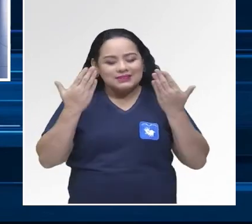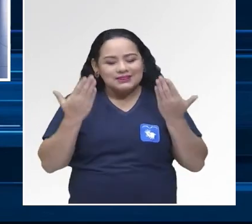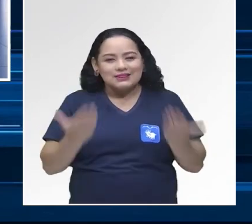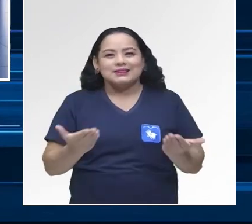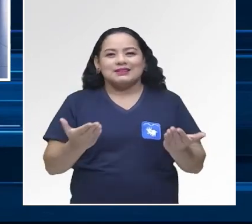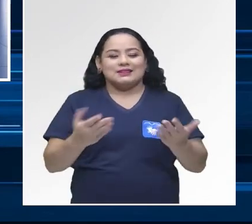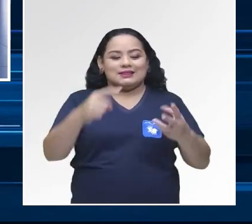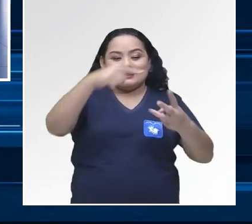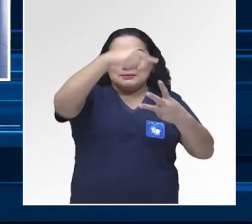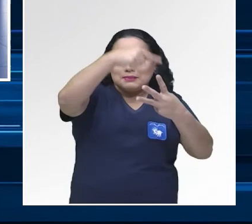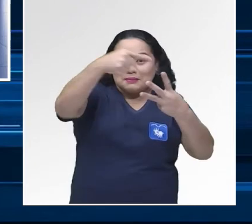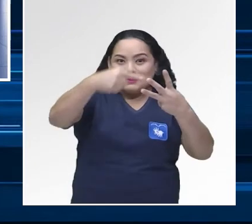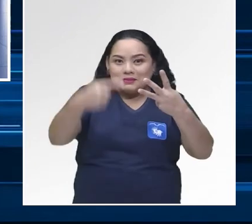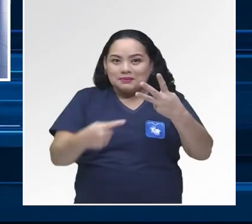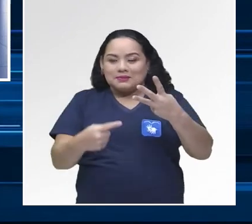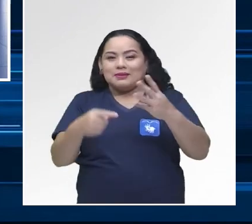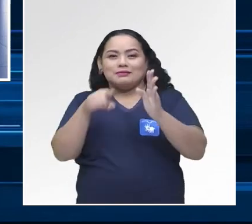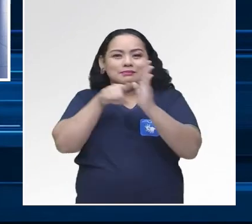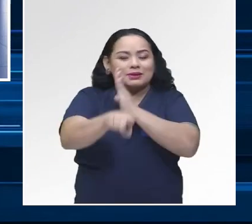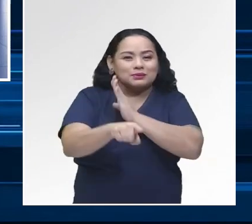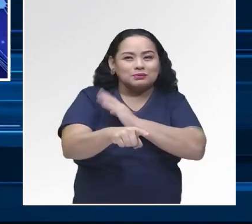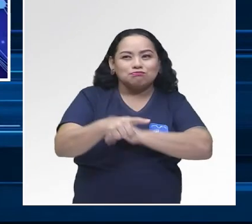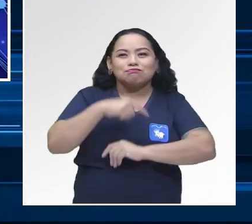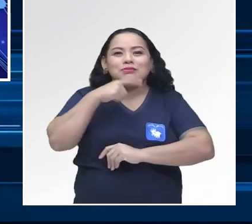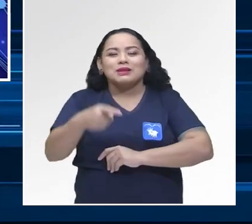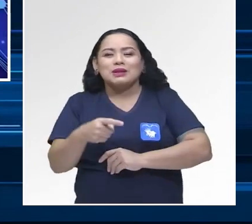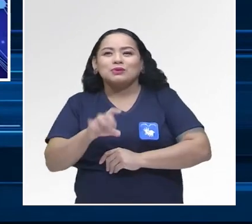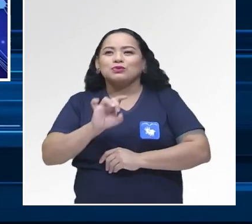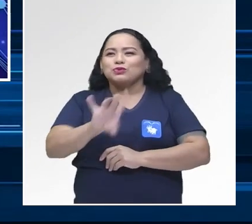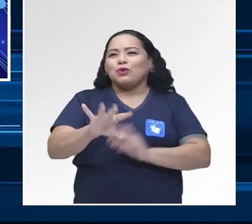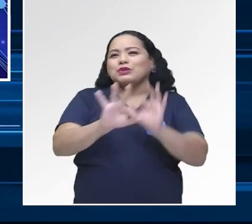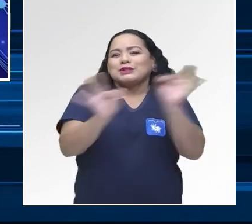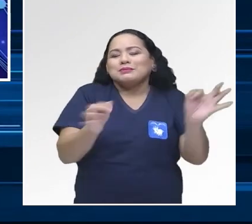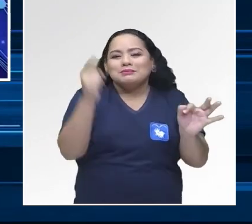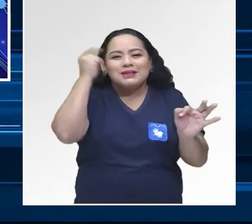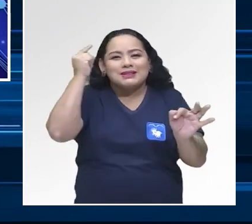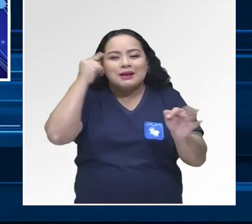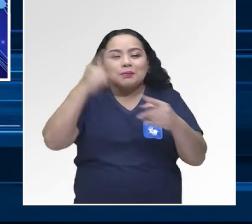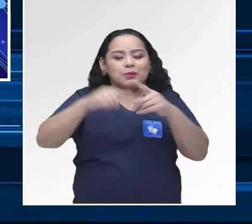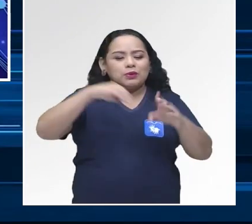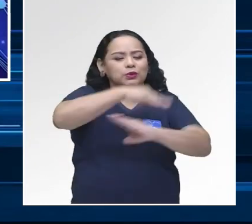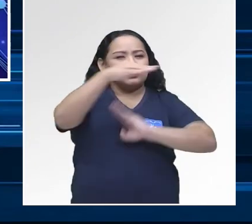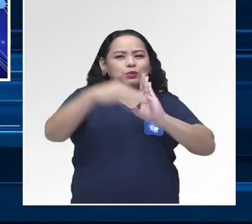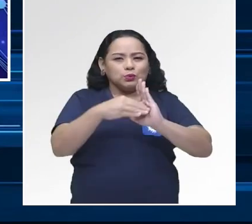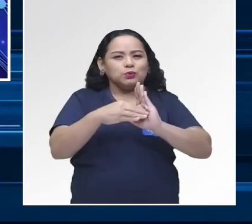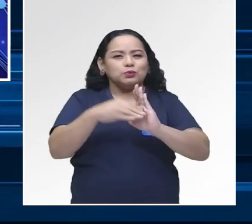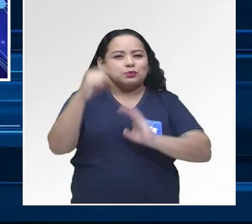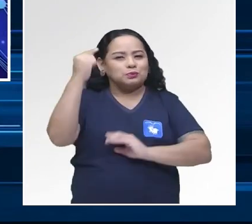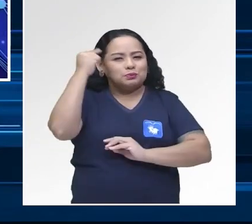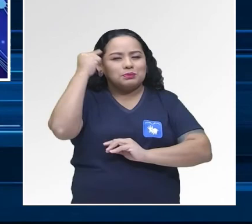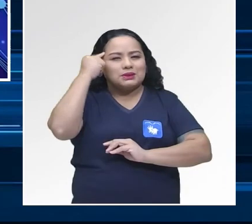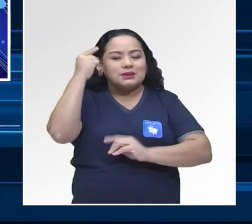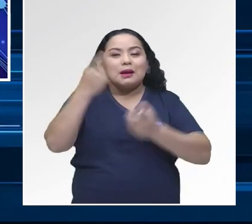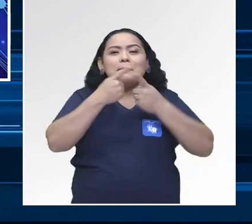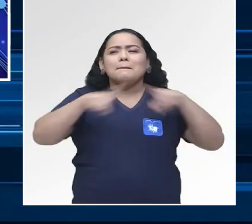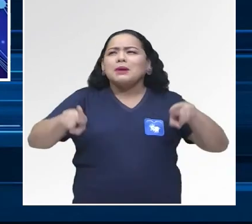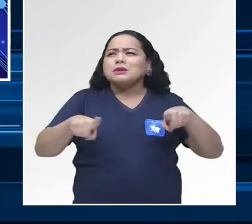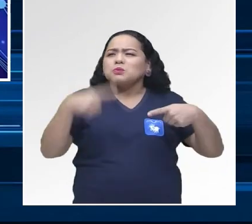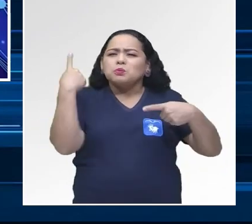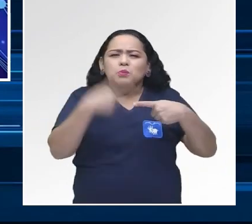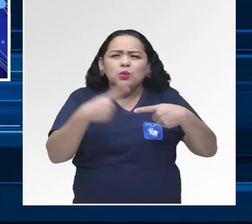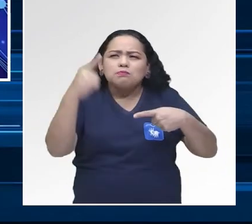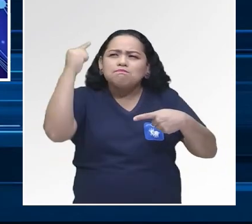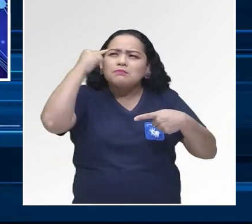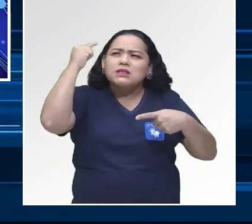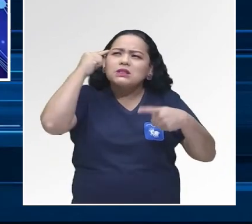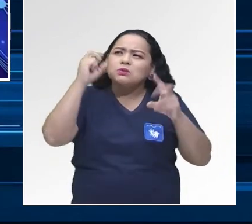Essas são as questões, né? Não é simplesmente pensar, porque todo mundo pensa. Mas é por que eu estou pensando